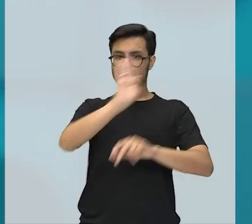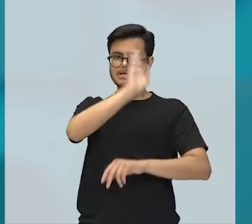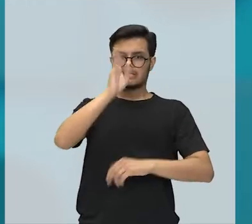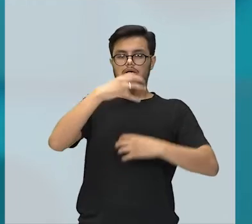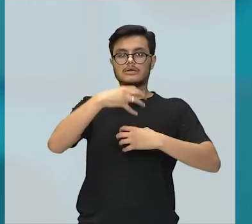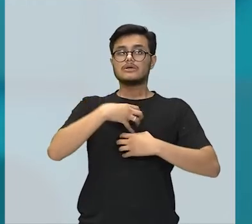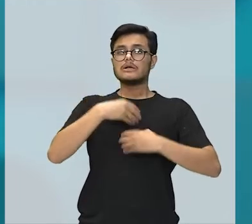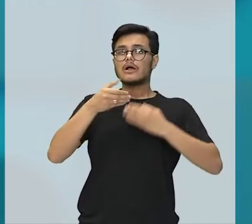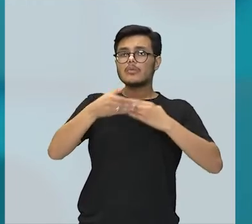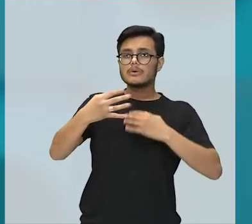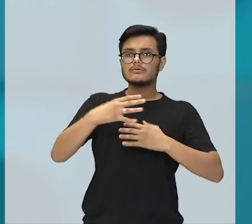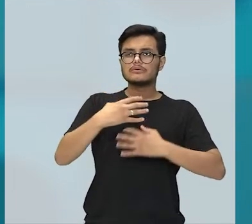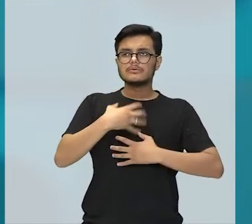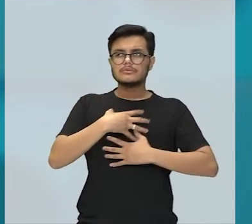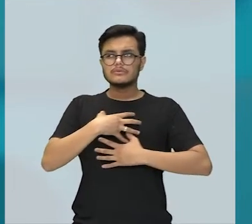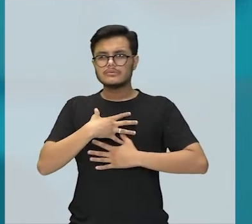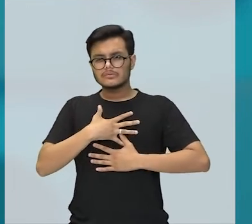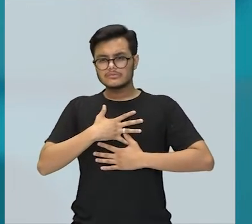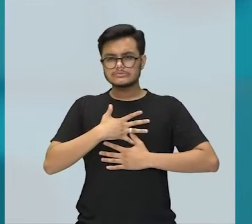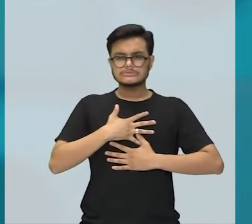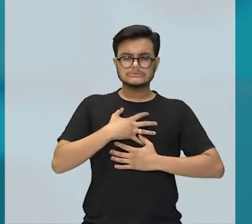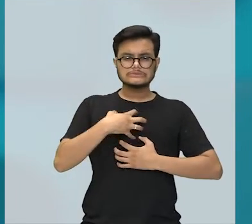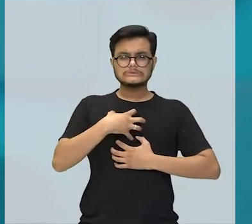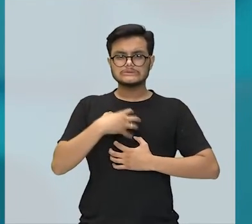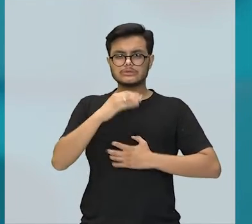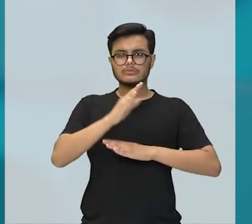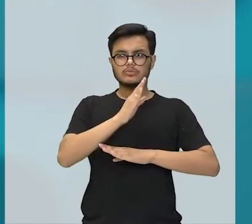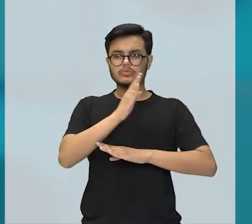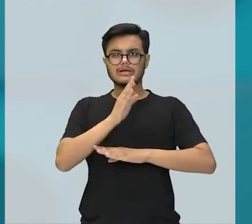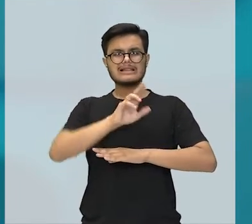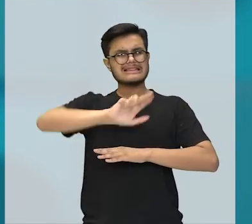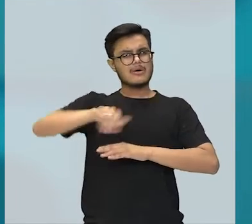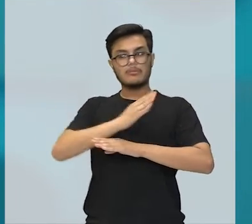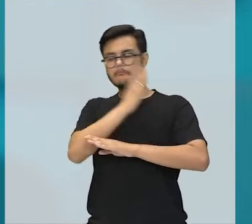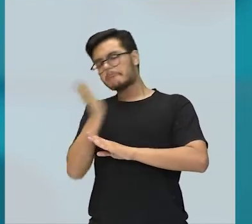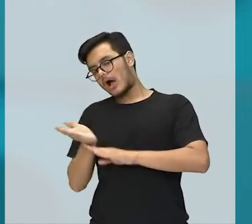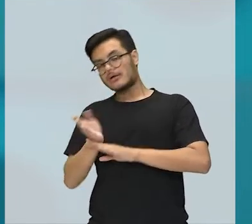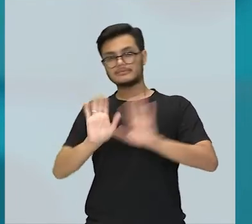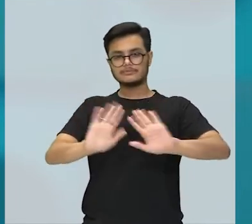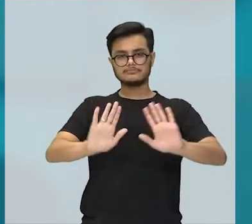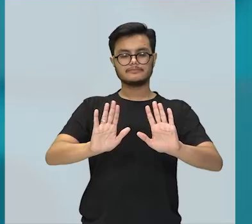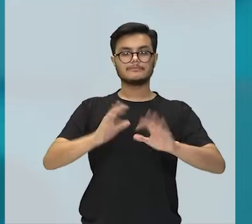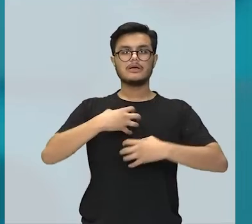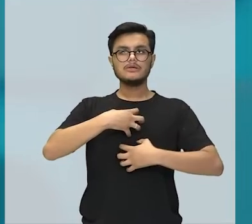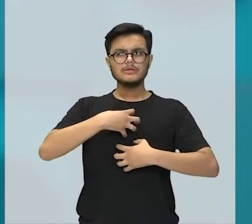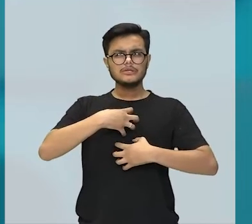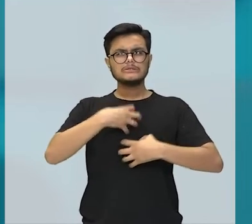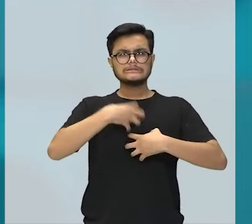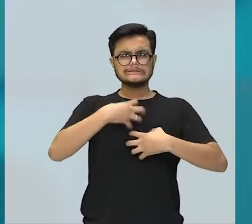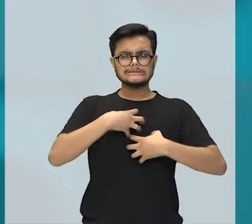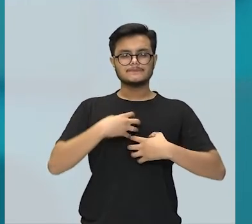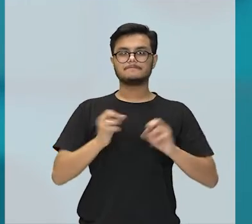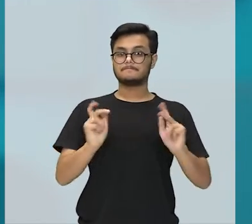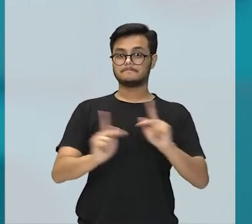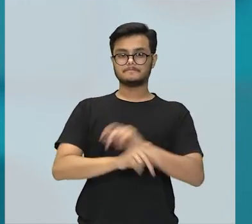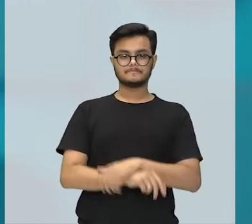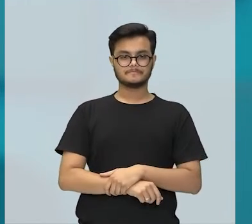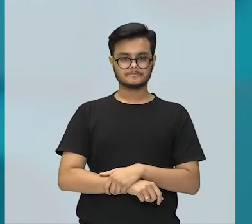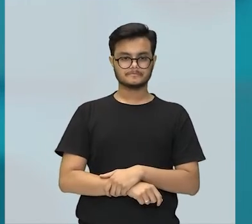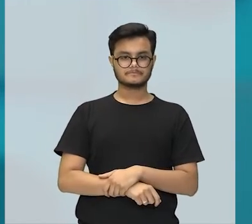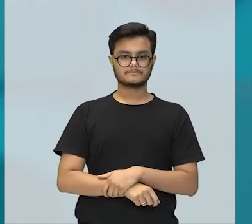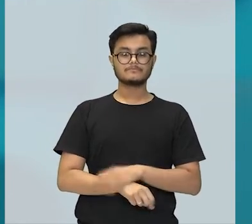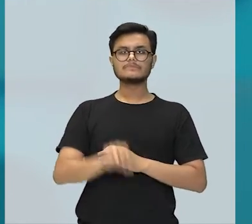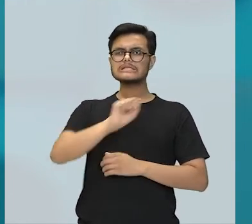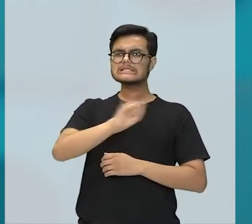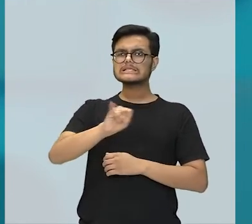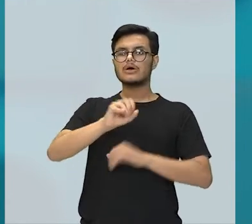só começou a desfalecer e não chegou ainda no desmaio, certo? E se